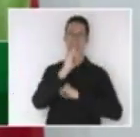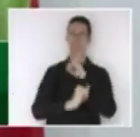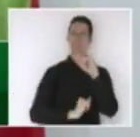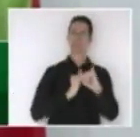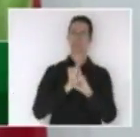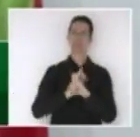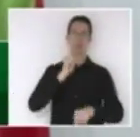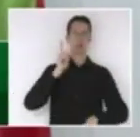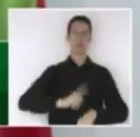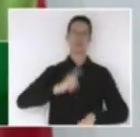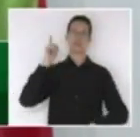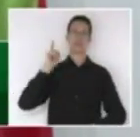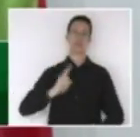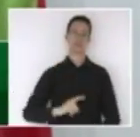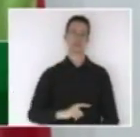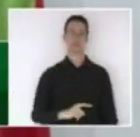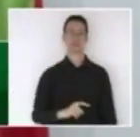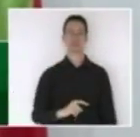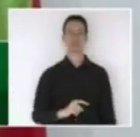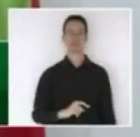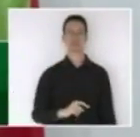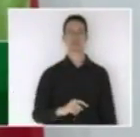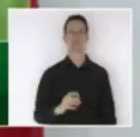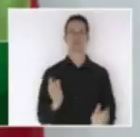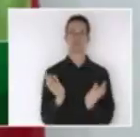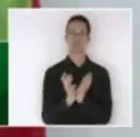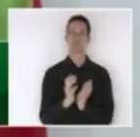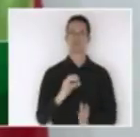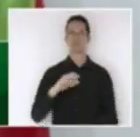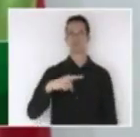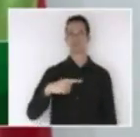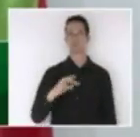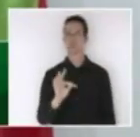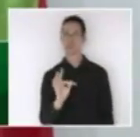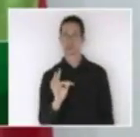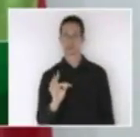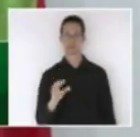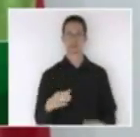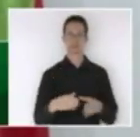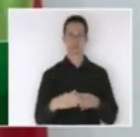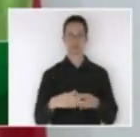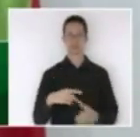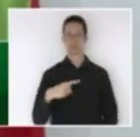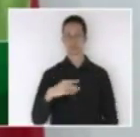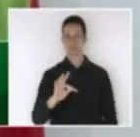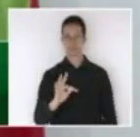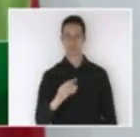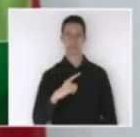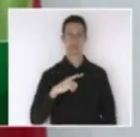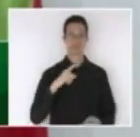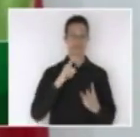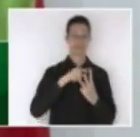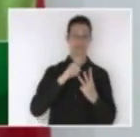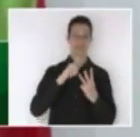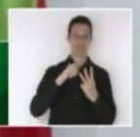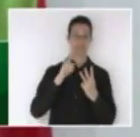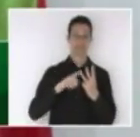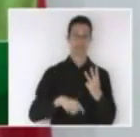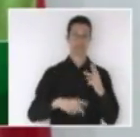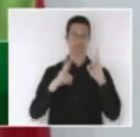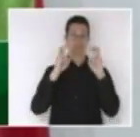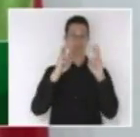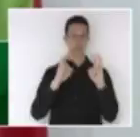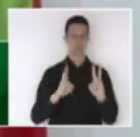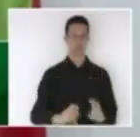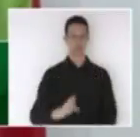Face, do Partido dos Trabalhadores. Serão três grandes principais eixos e